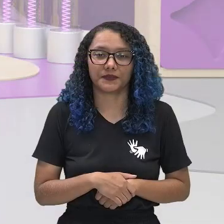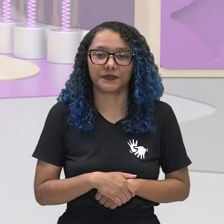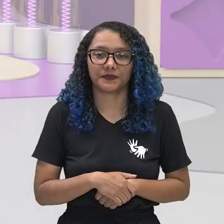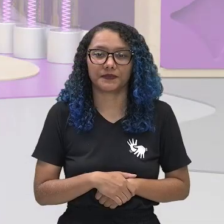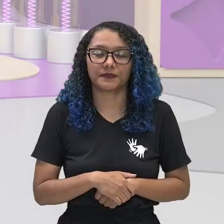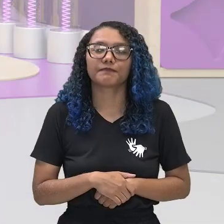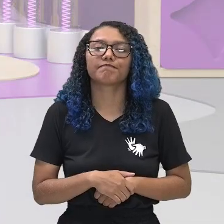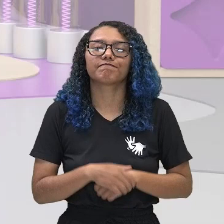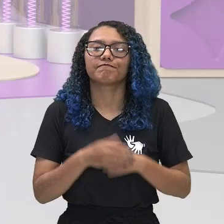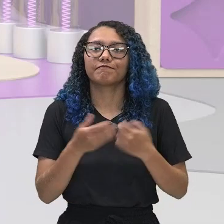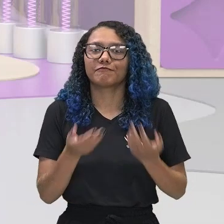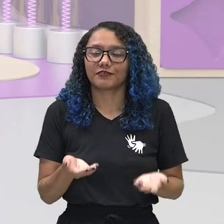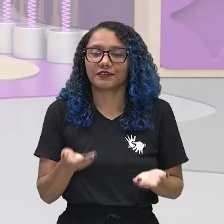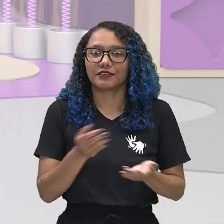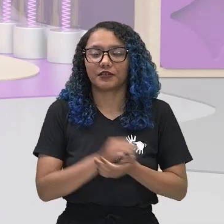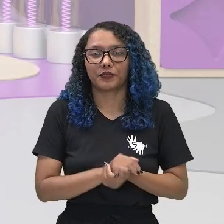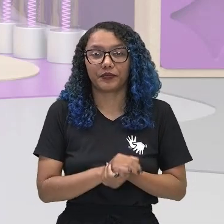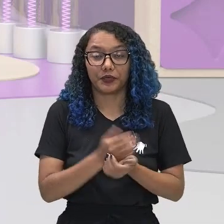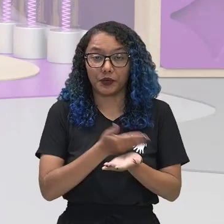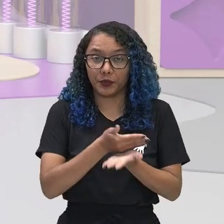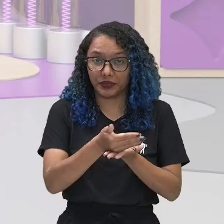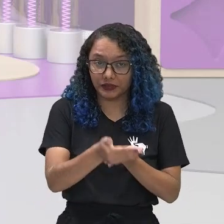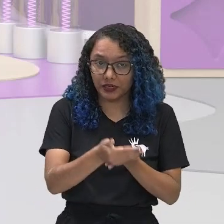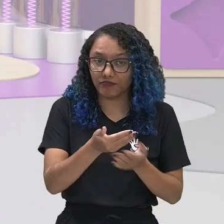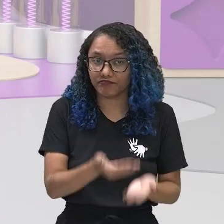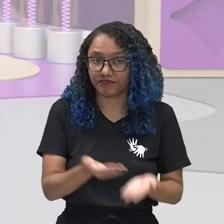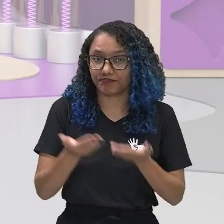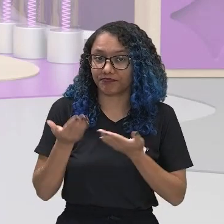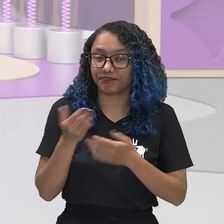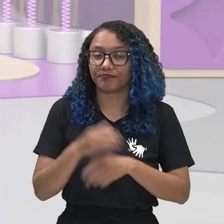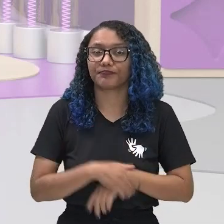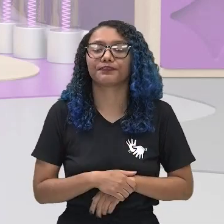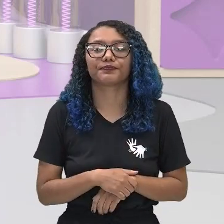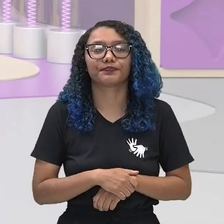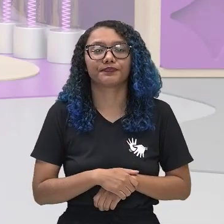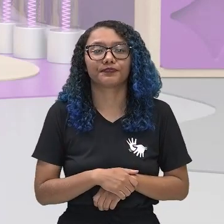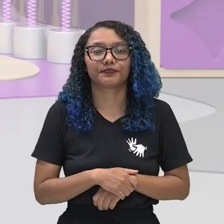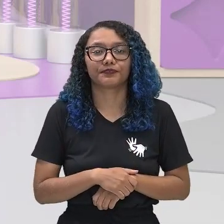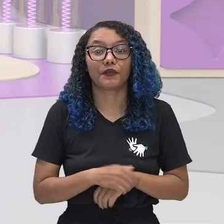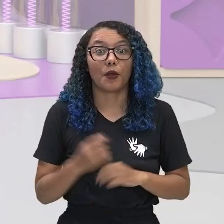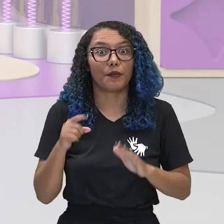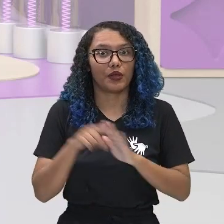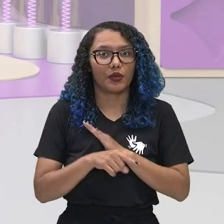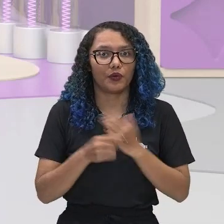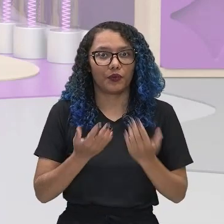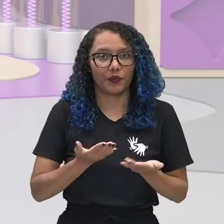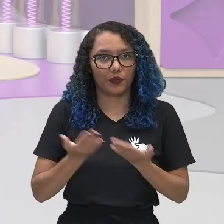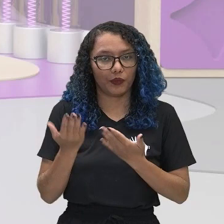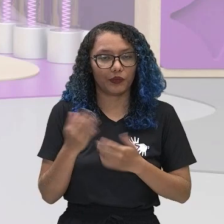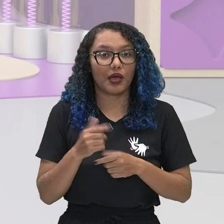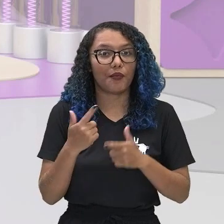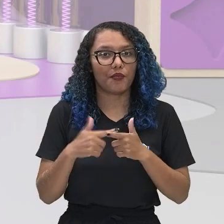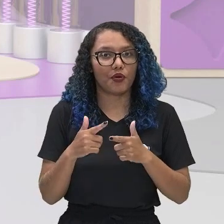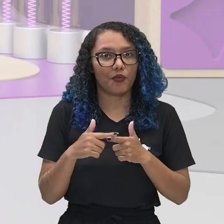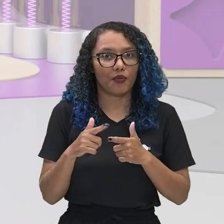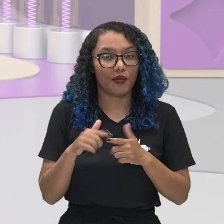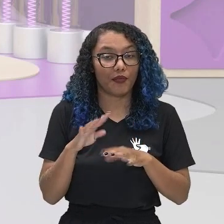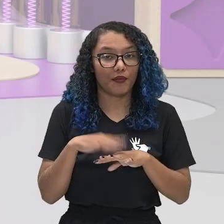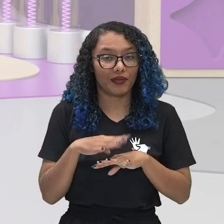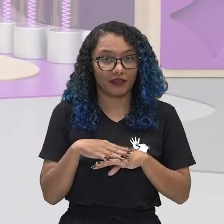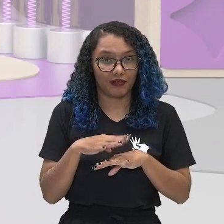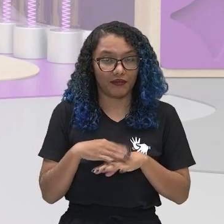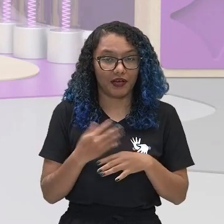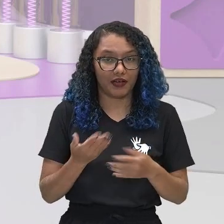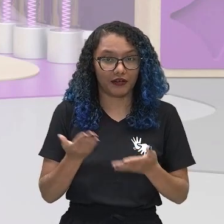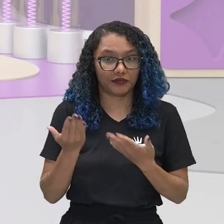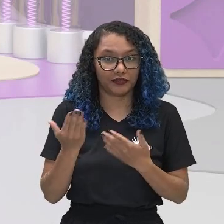Para darmos início à nossa aula, nós temos aqui uma situação problema que está aqui do meu